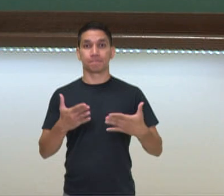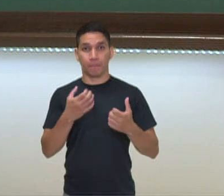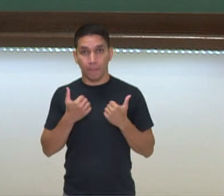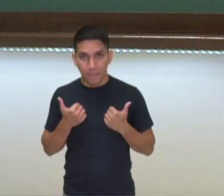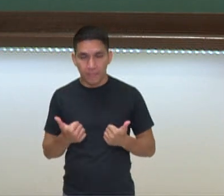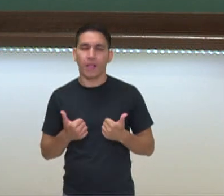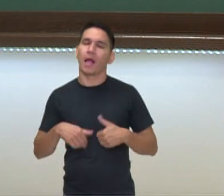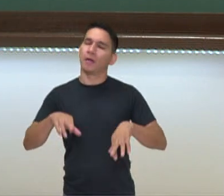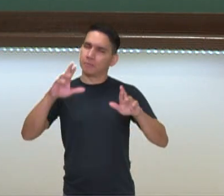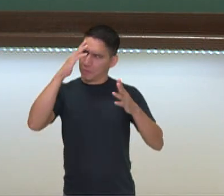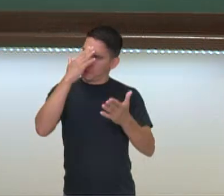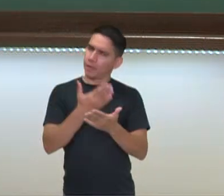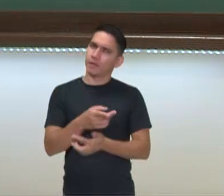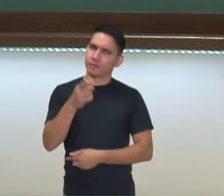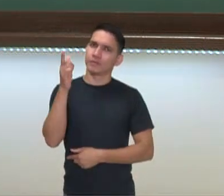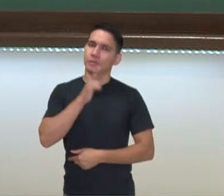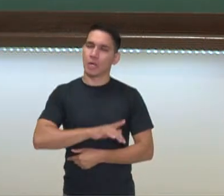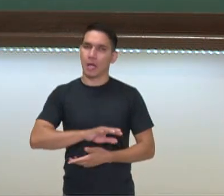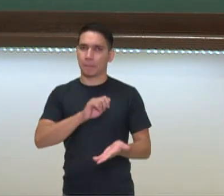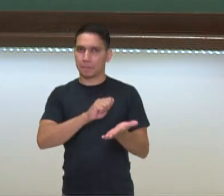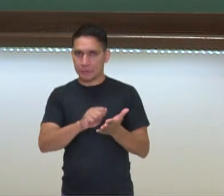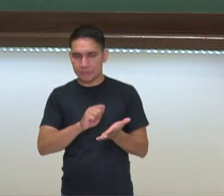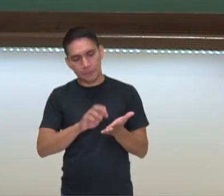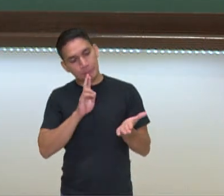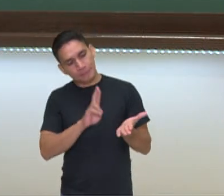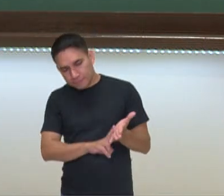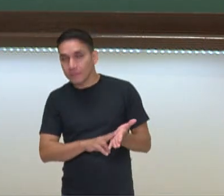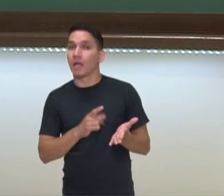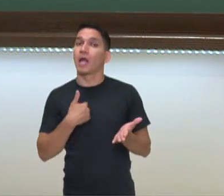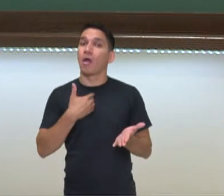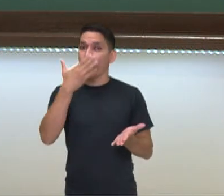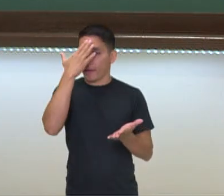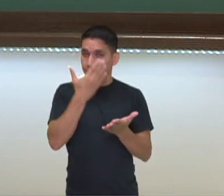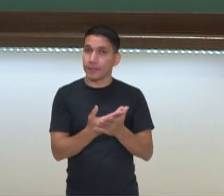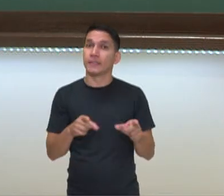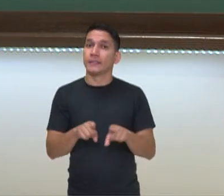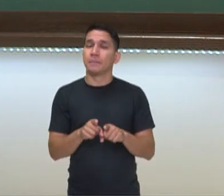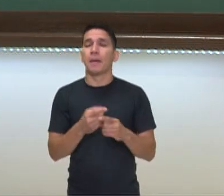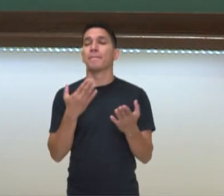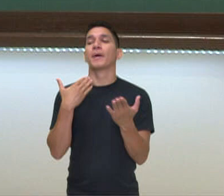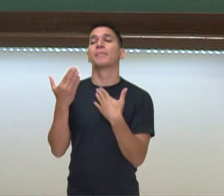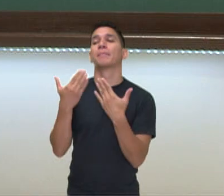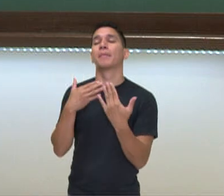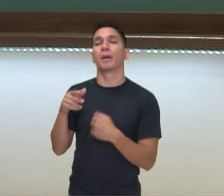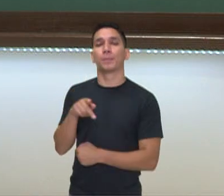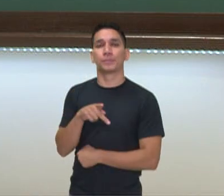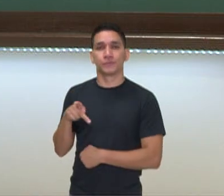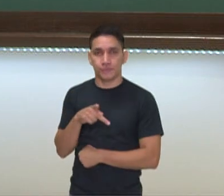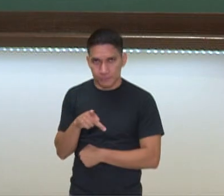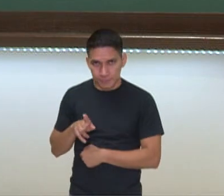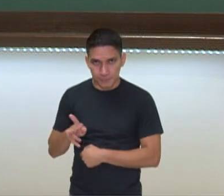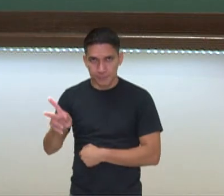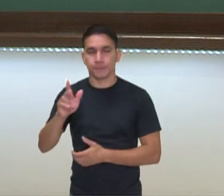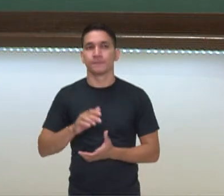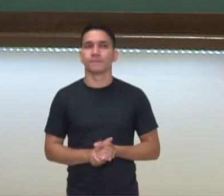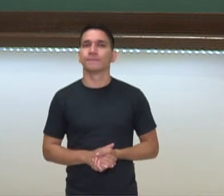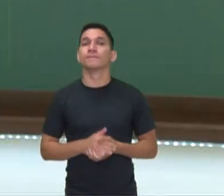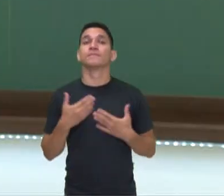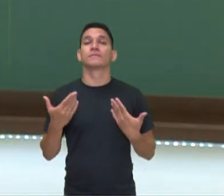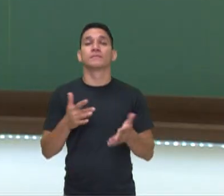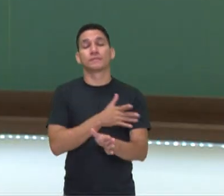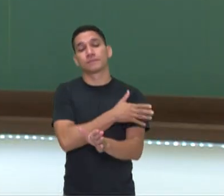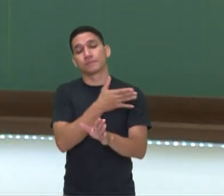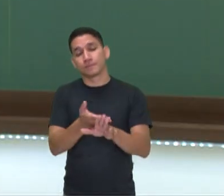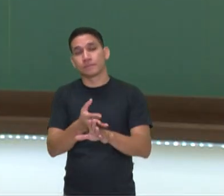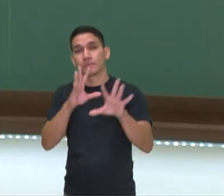Muito bem, espero que você tenha respondido essa questão e espero que você venha realizar essa discussão com o seu professor ou sua professora. E agora a nossa